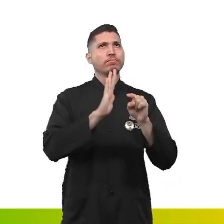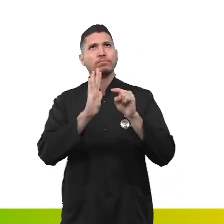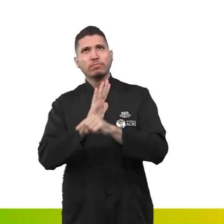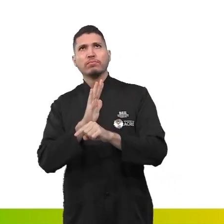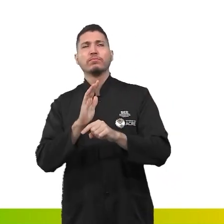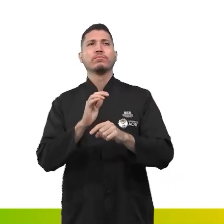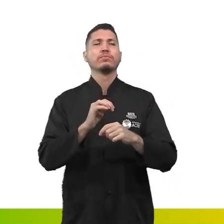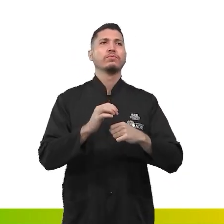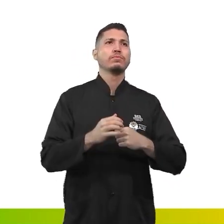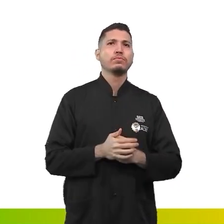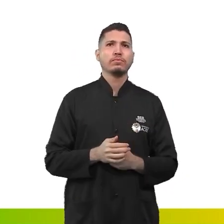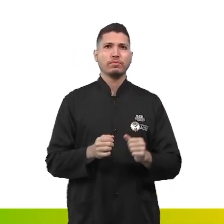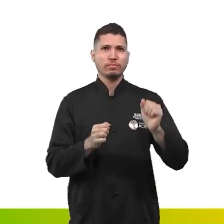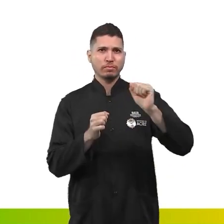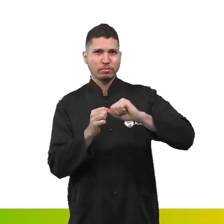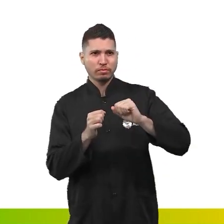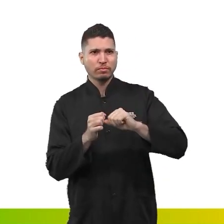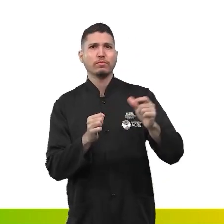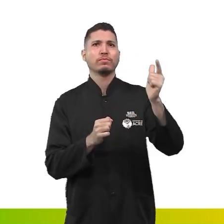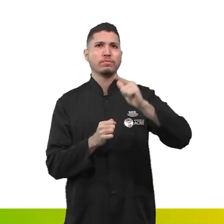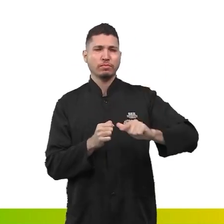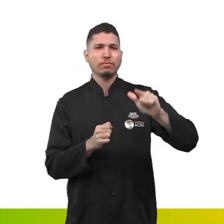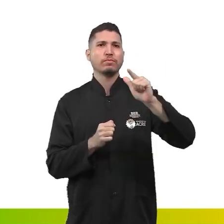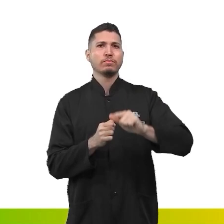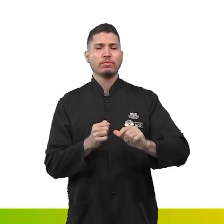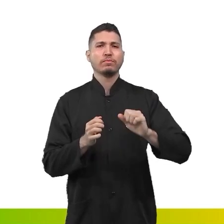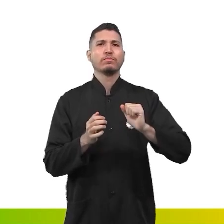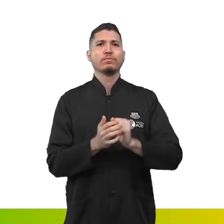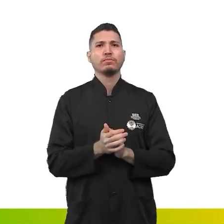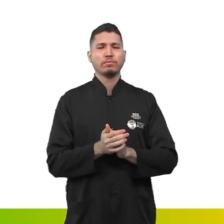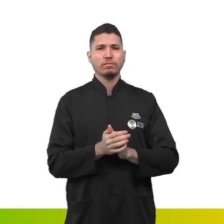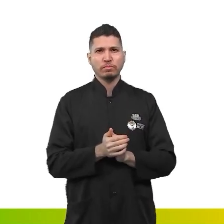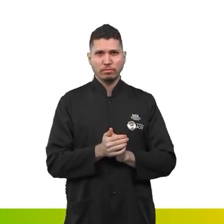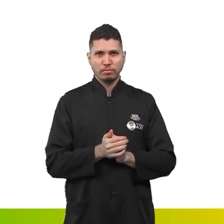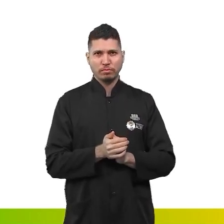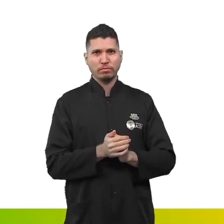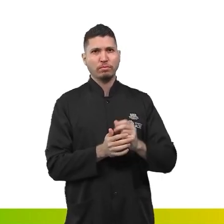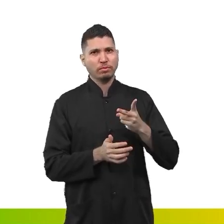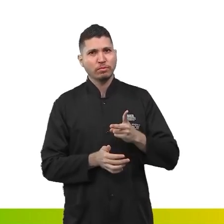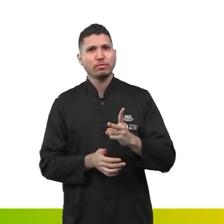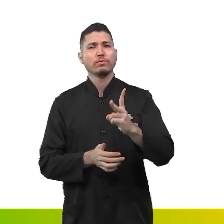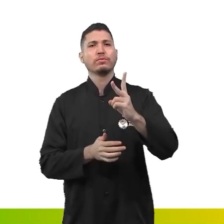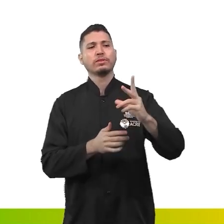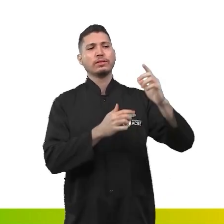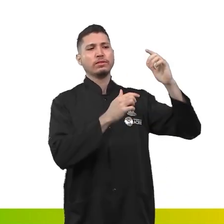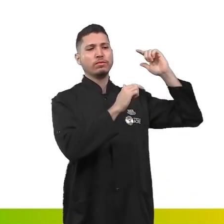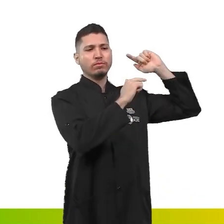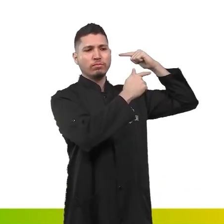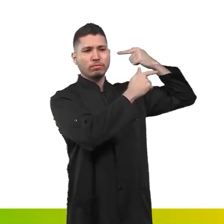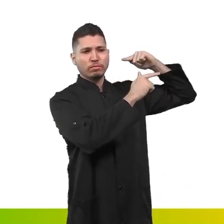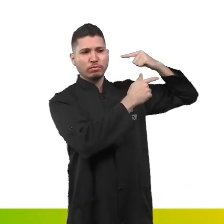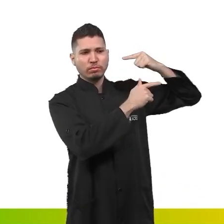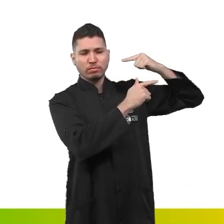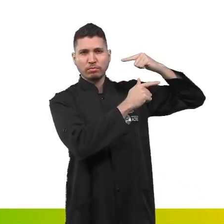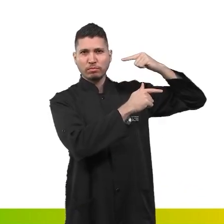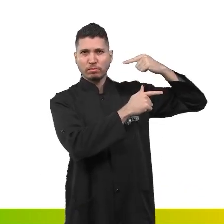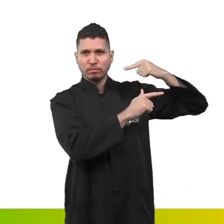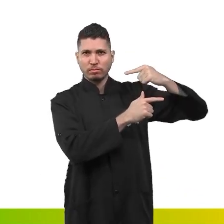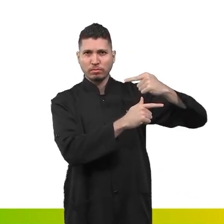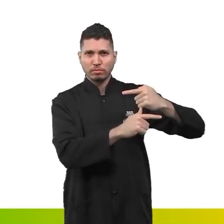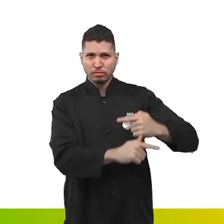recriado em cada geração. Até porque, com o tempo, precisamos levar em consideração que a cultura ela pode